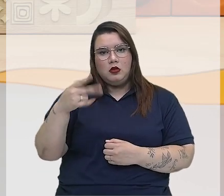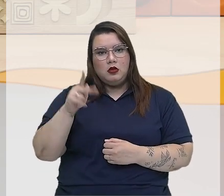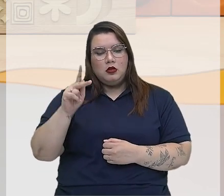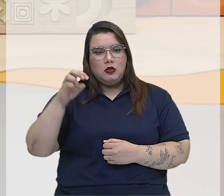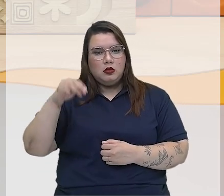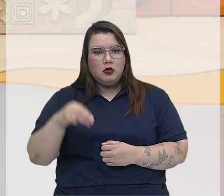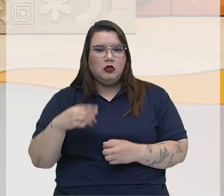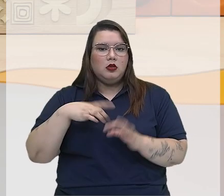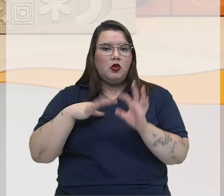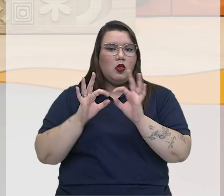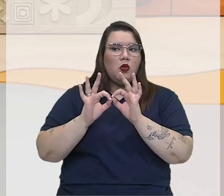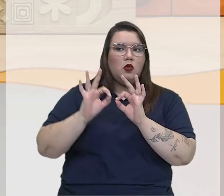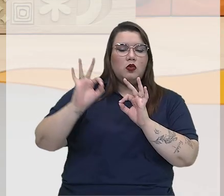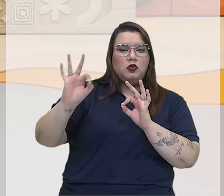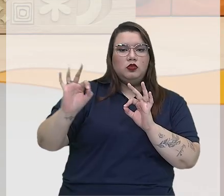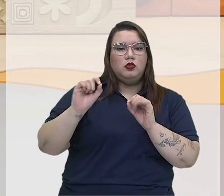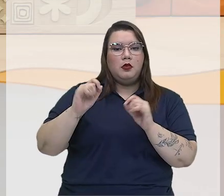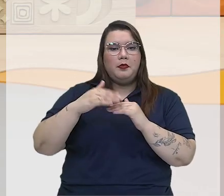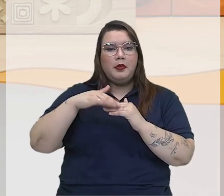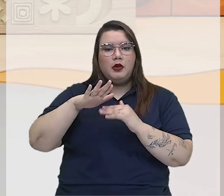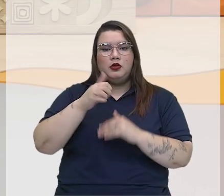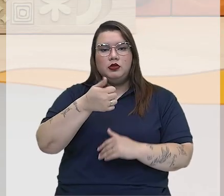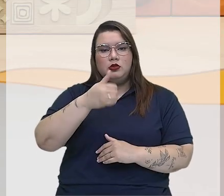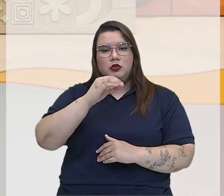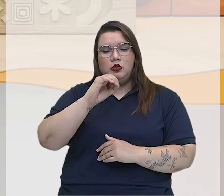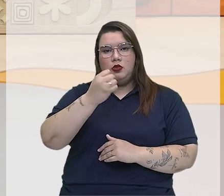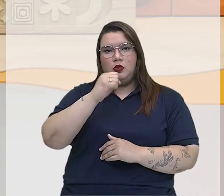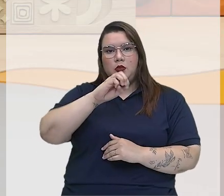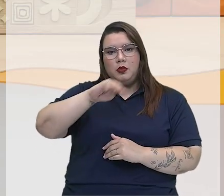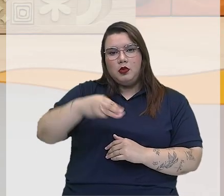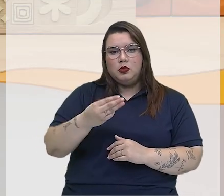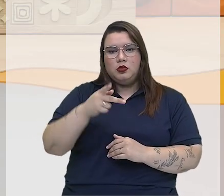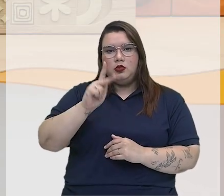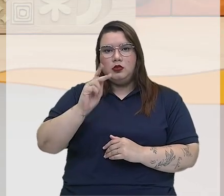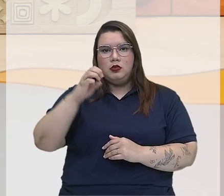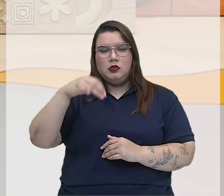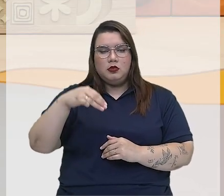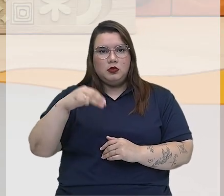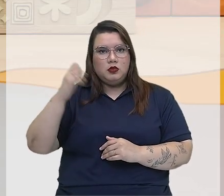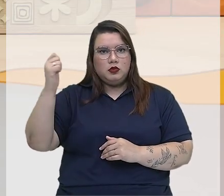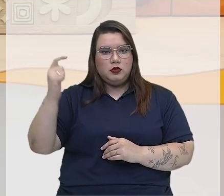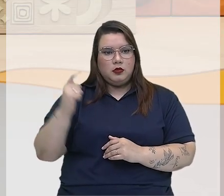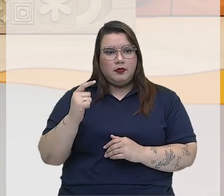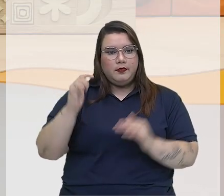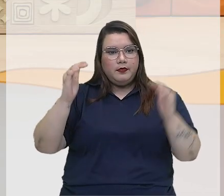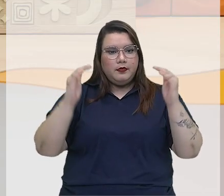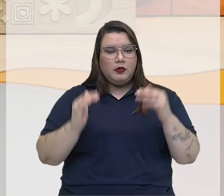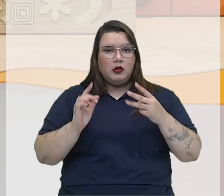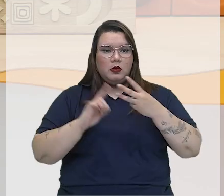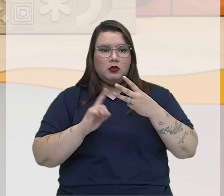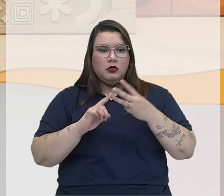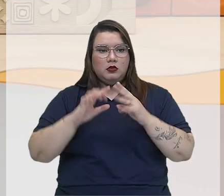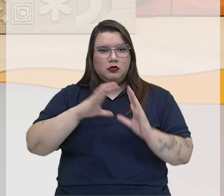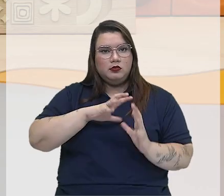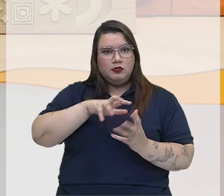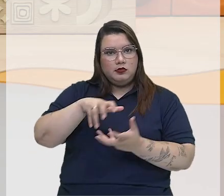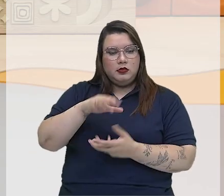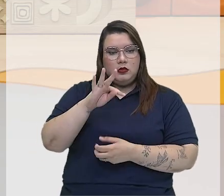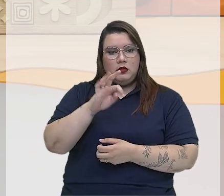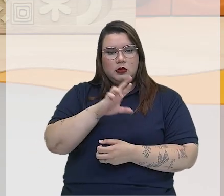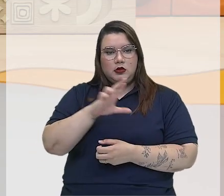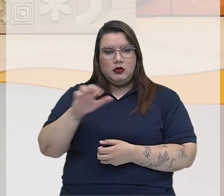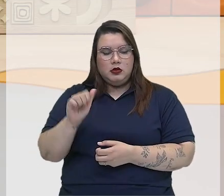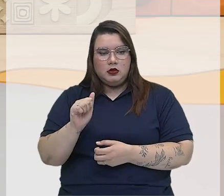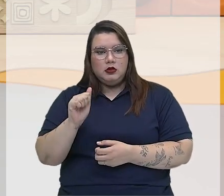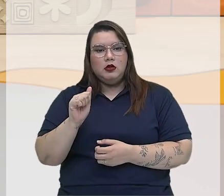12.104 quilômetros e já está distante a 108 milhões de quilômetros do Sol. Em terceiro vem a Terra,